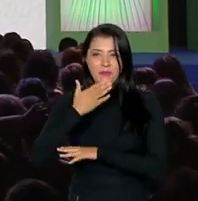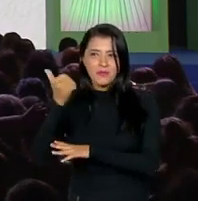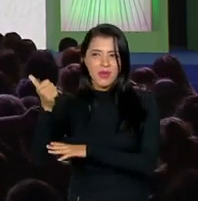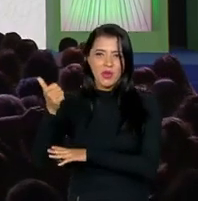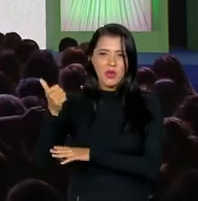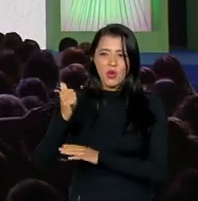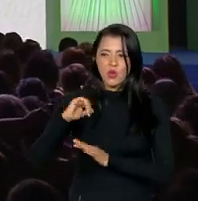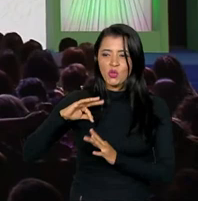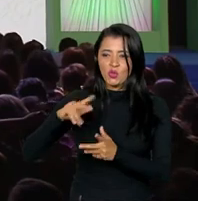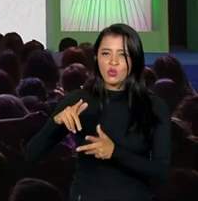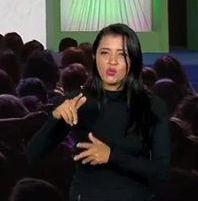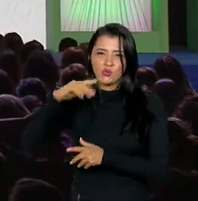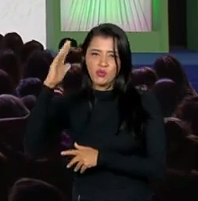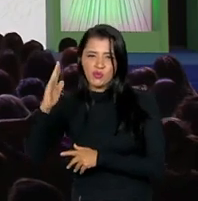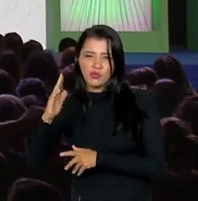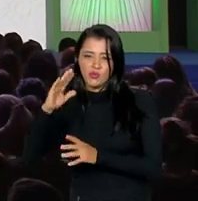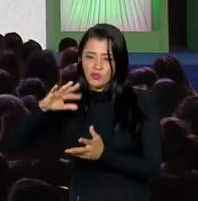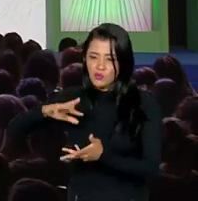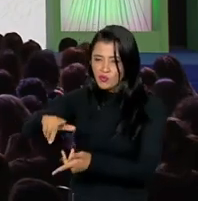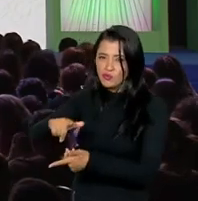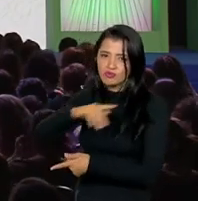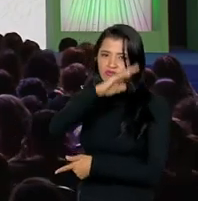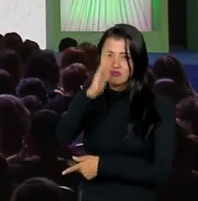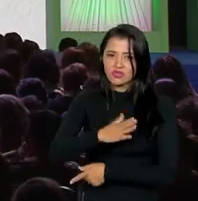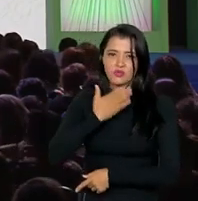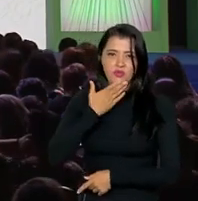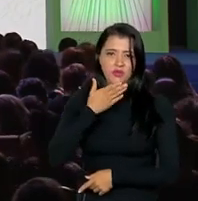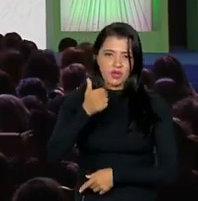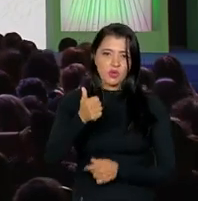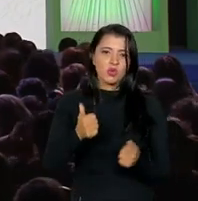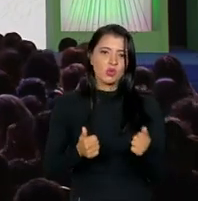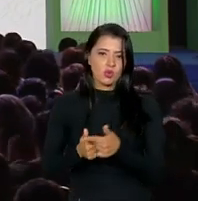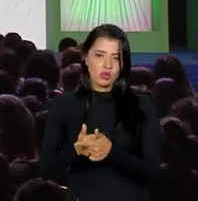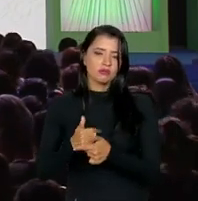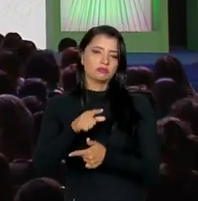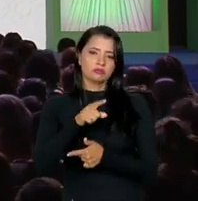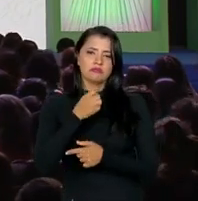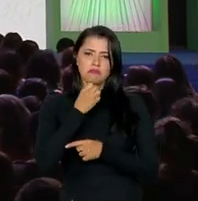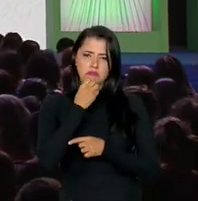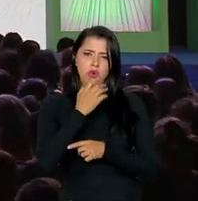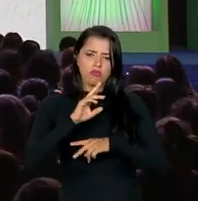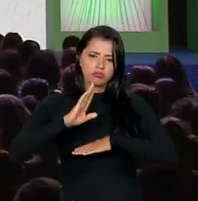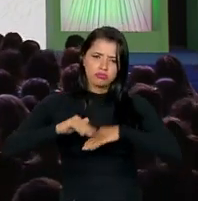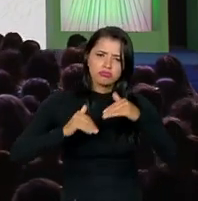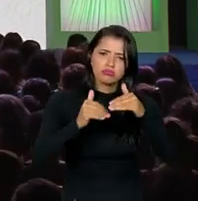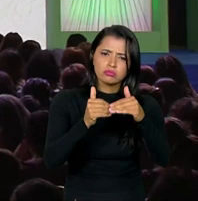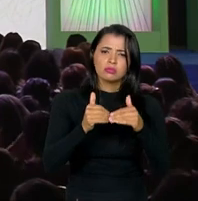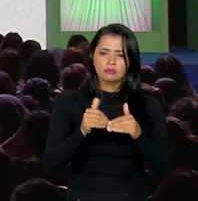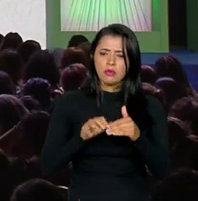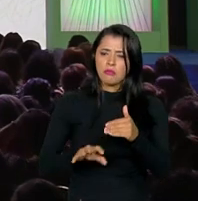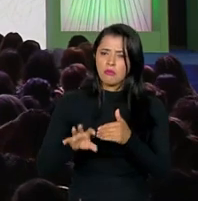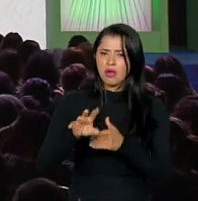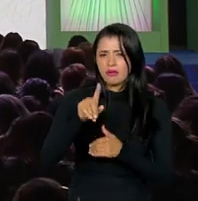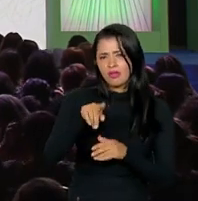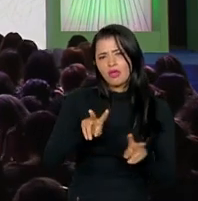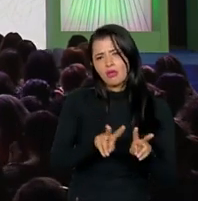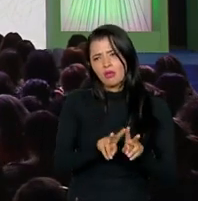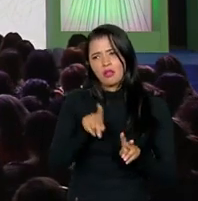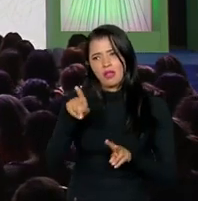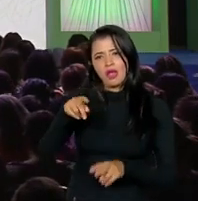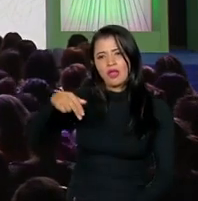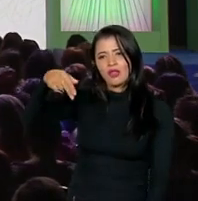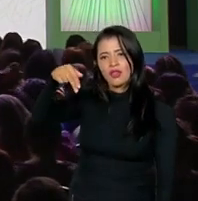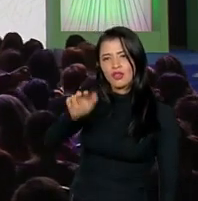todo. Isso é bom para o desenvolvimento regional, né, Wellington? O